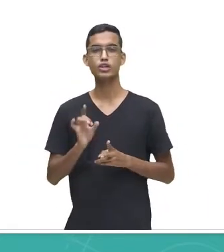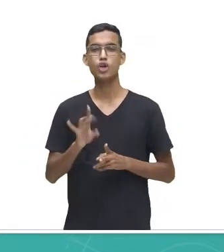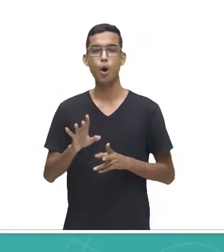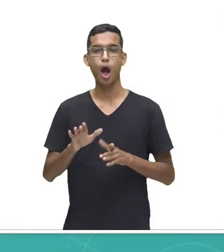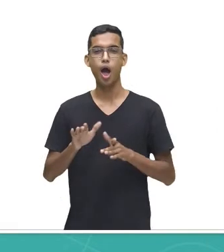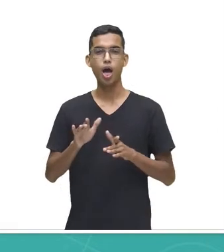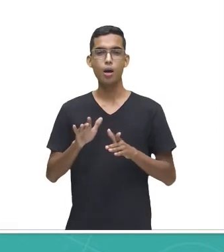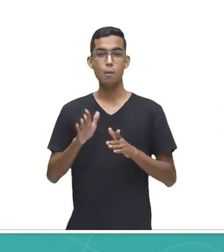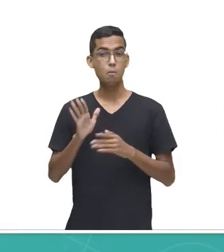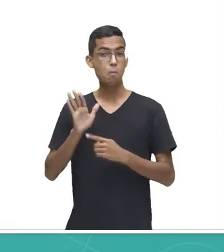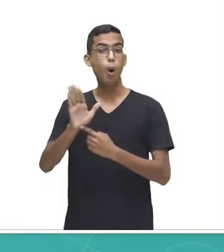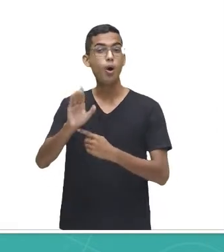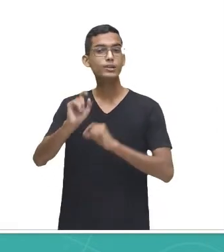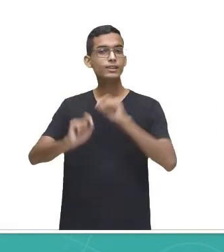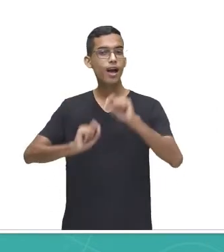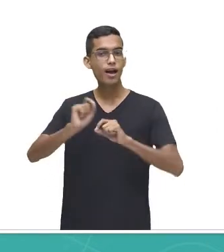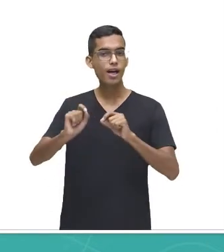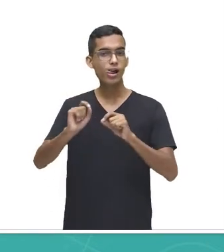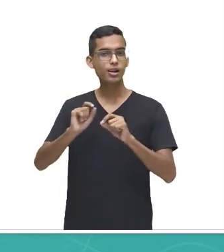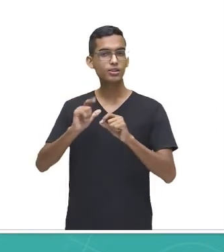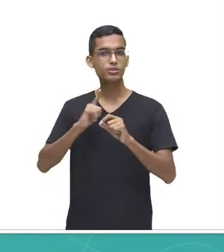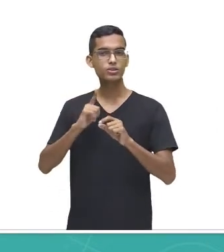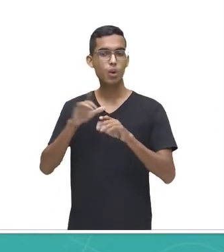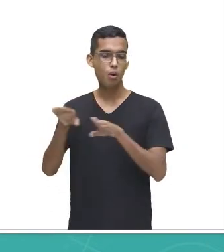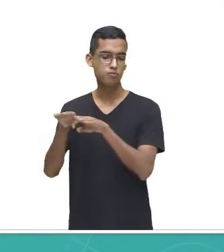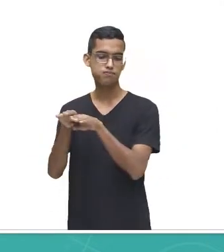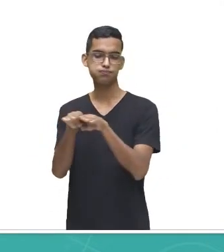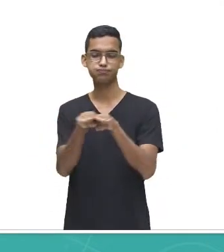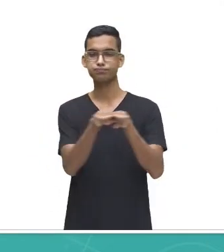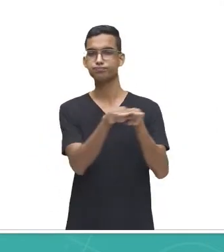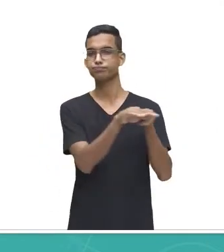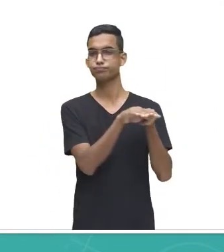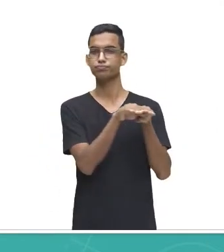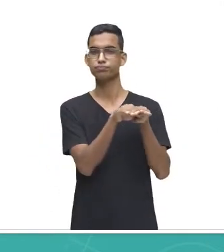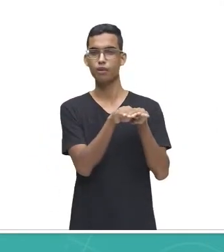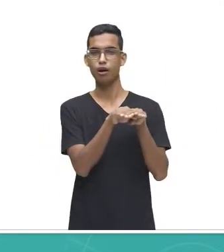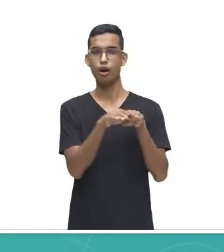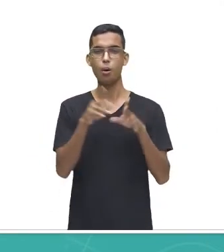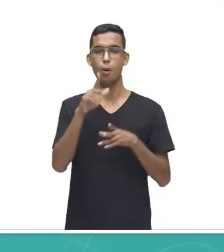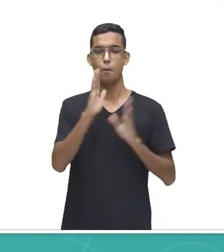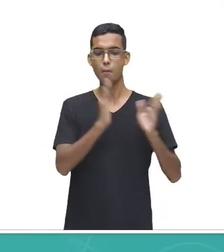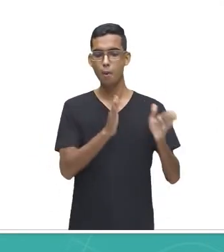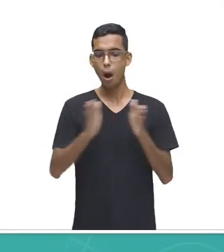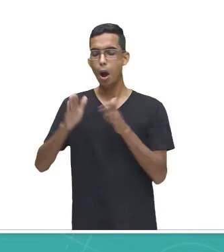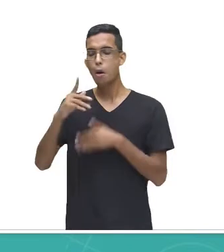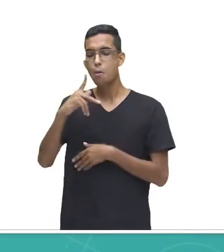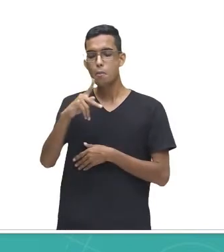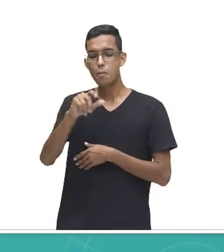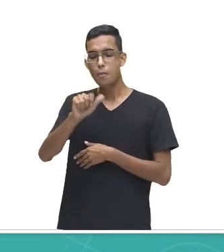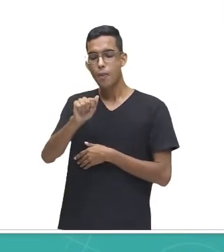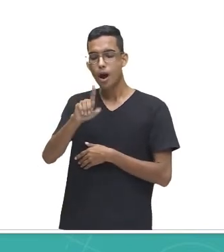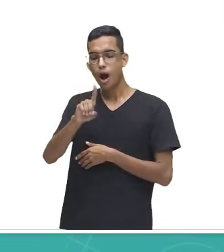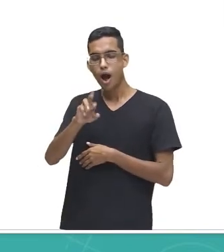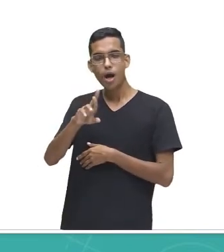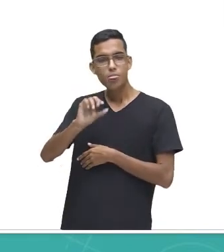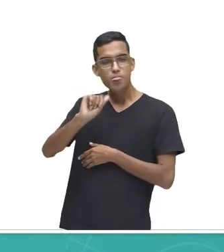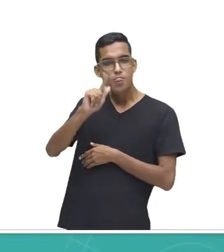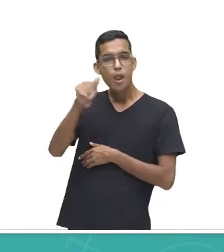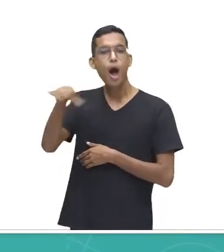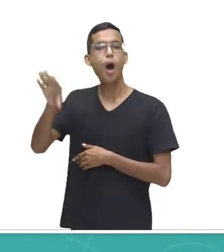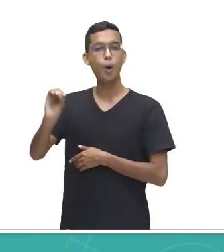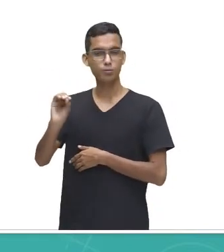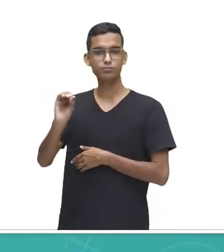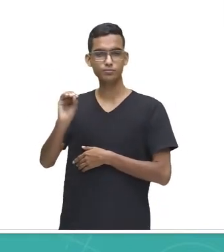né? A uma normativa que nos impede de aceitarmos a diversidade que é a humanidade,